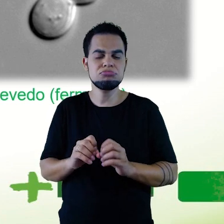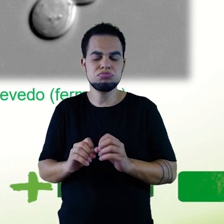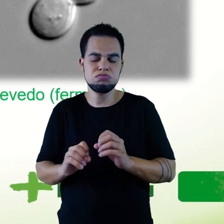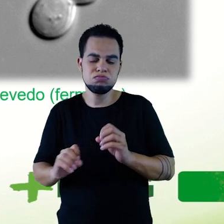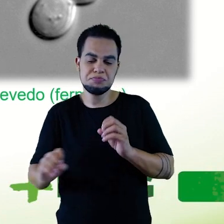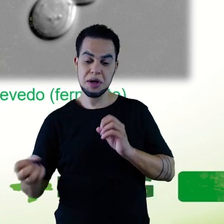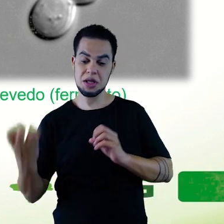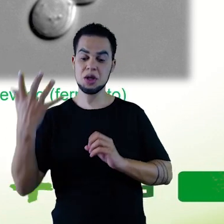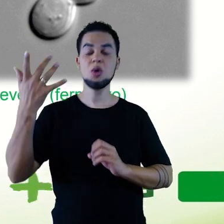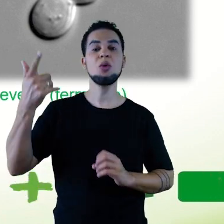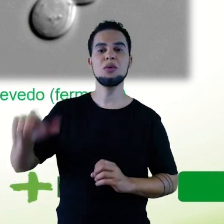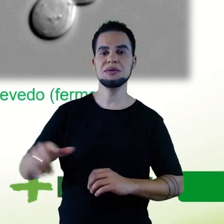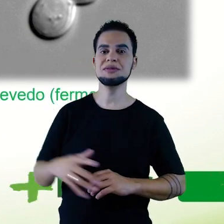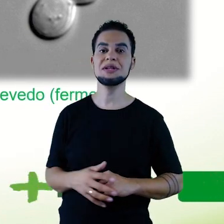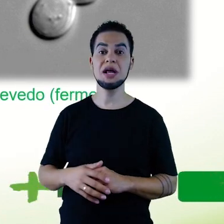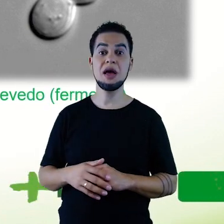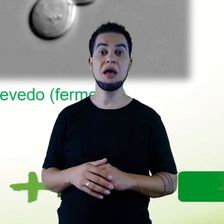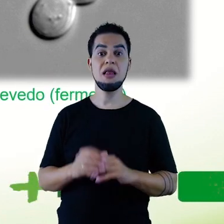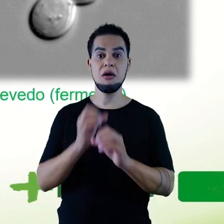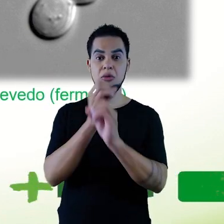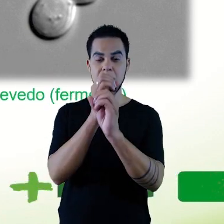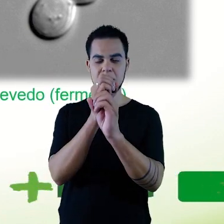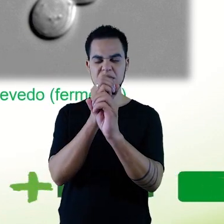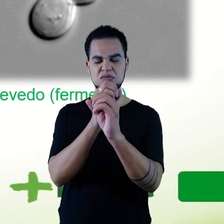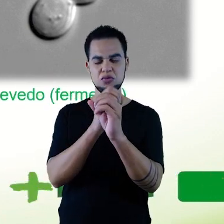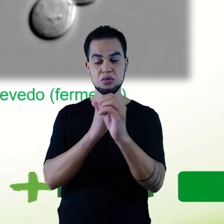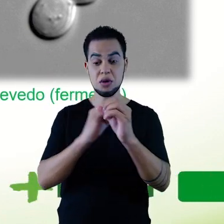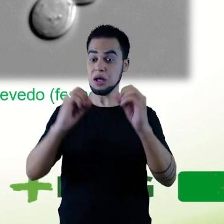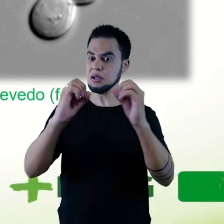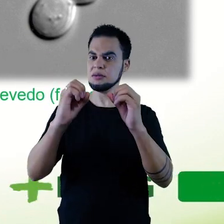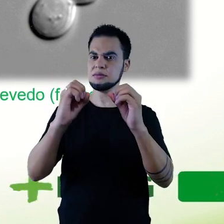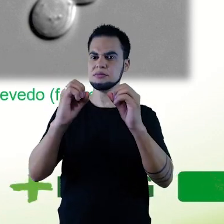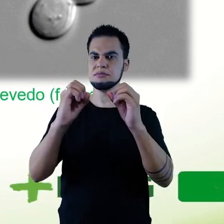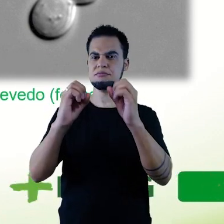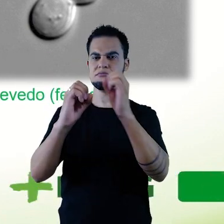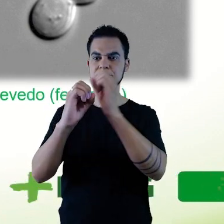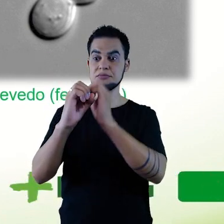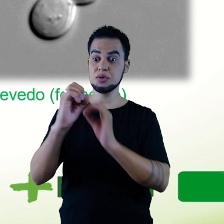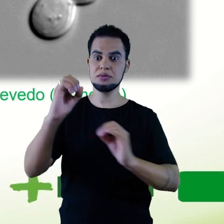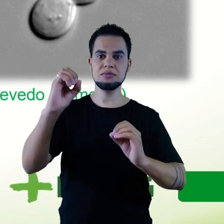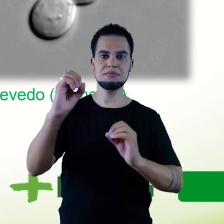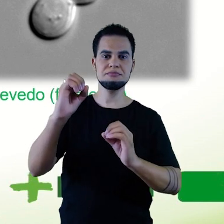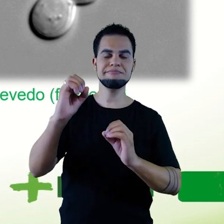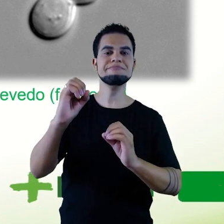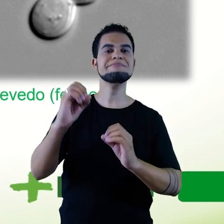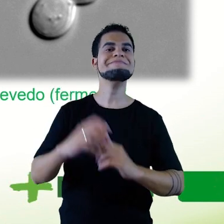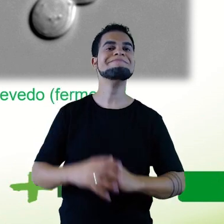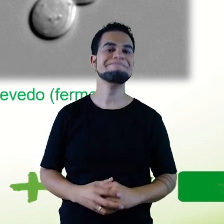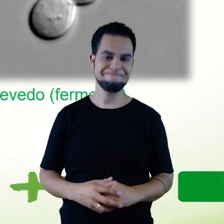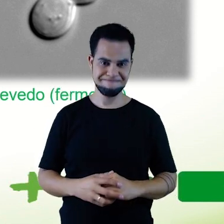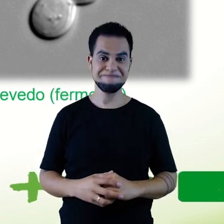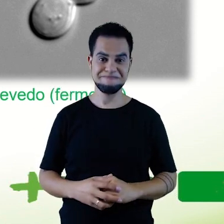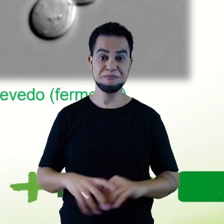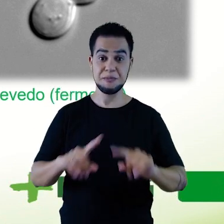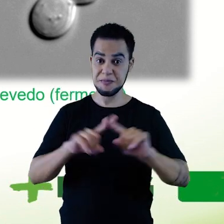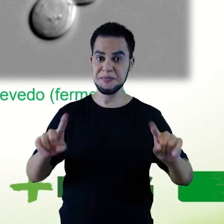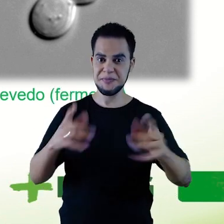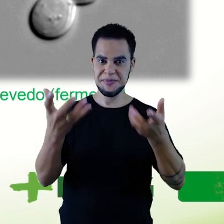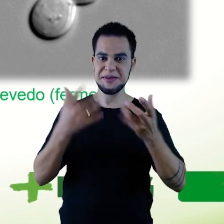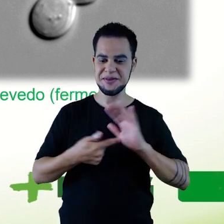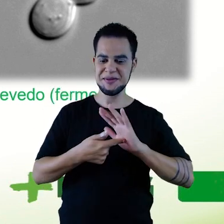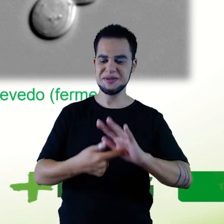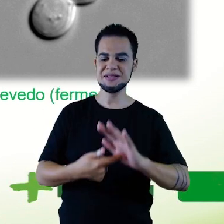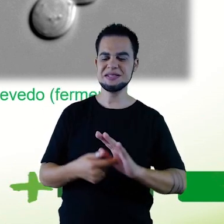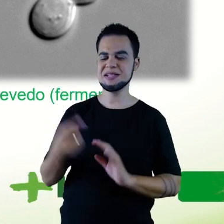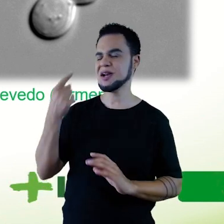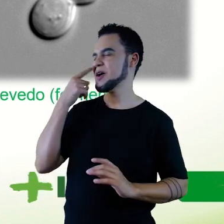outra. Aqui está tendo uma bactéria dividida em duas. Aqui em cima tem uma parte de outra ali e tal, aqui embaixo tem outra. Mas eu quero mostrar essa